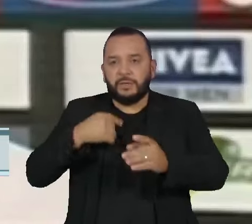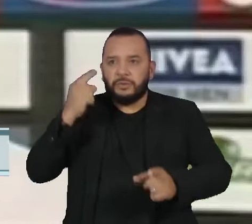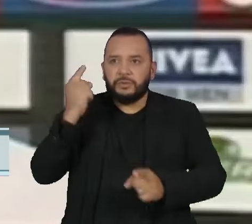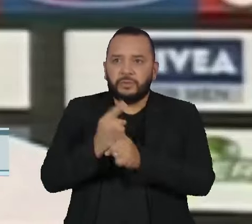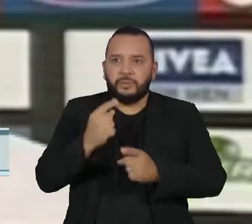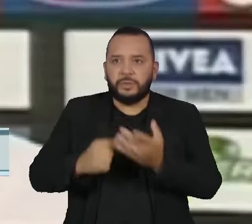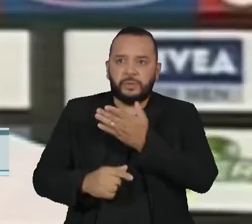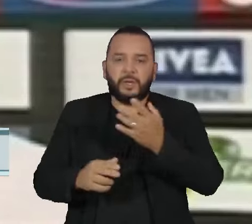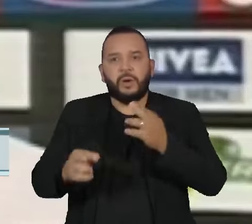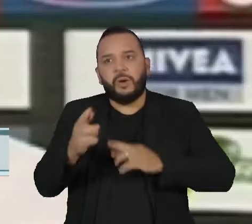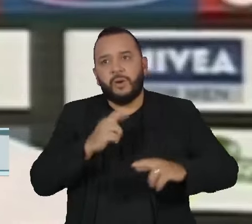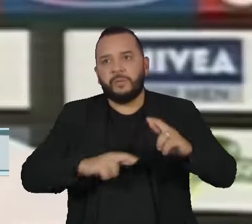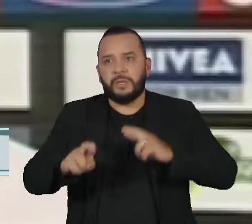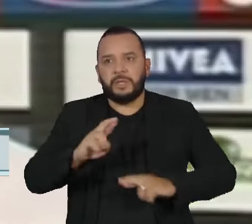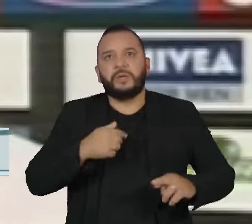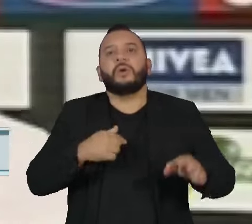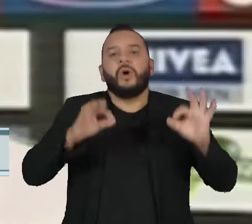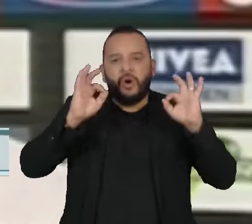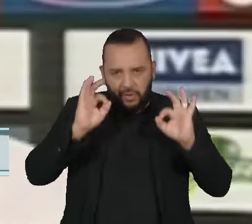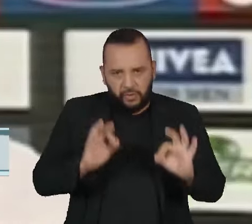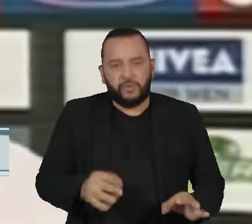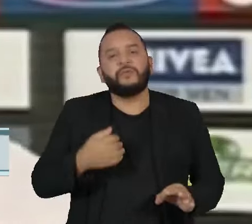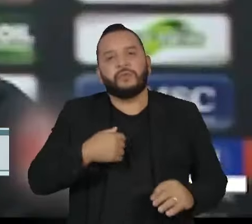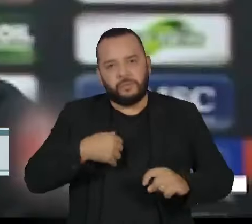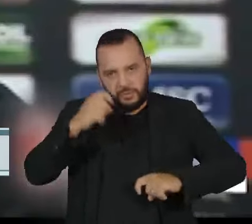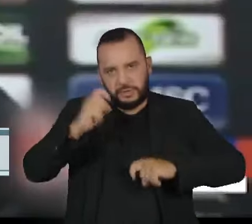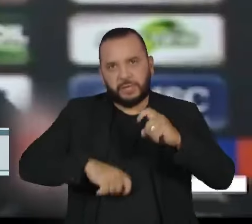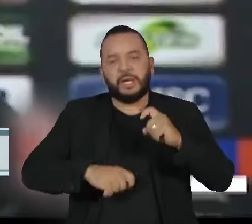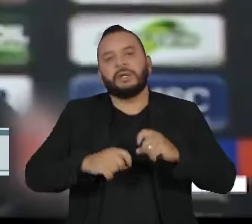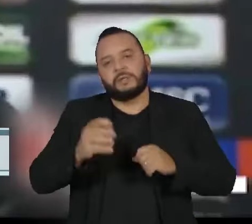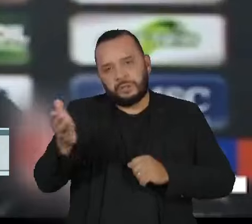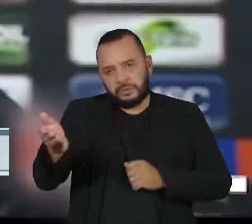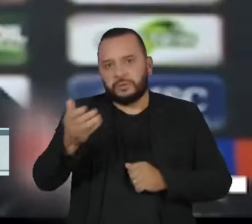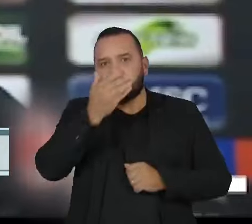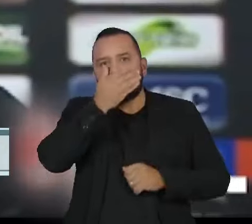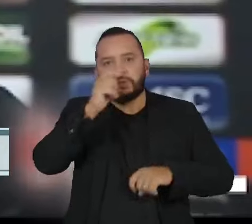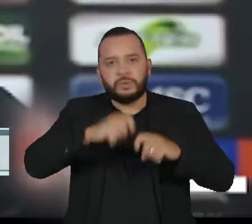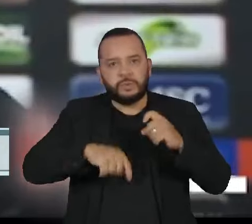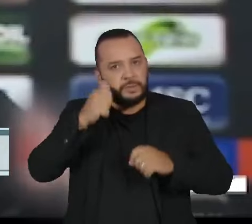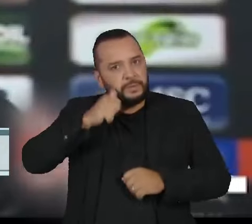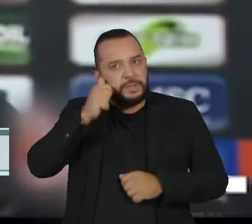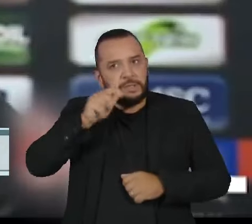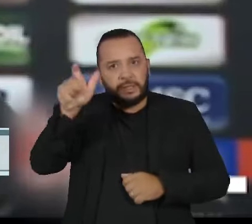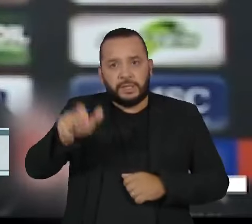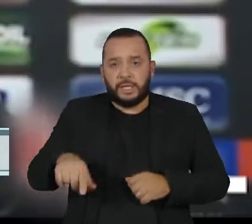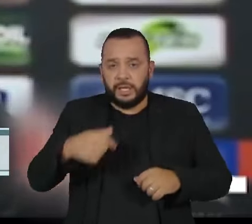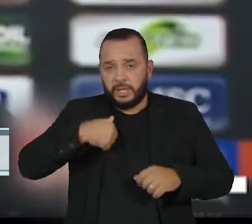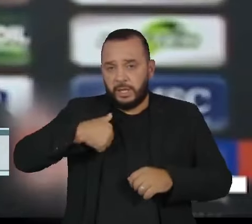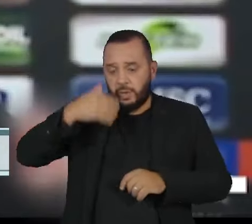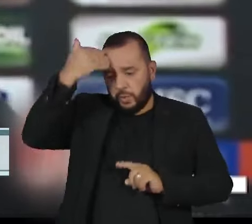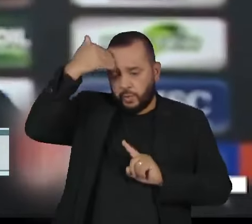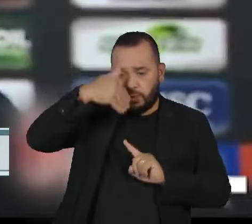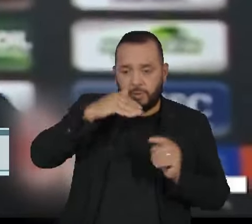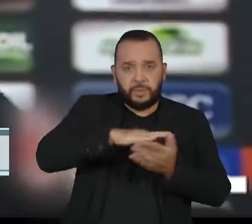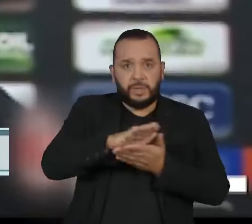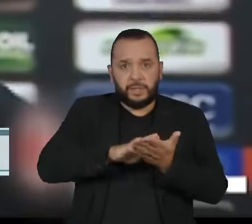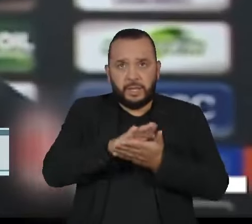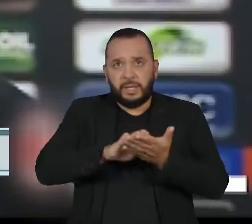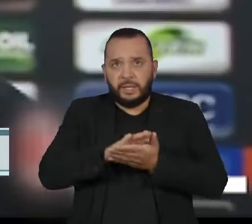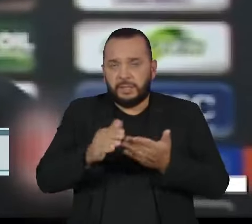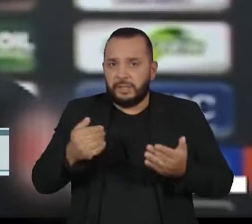mostraram Robinho confirmando a participação no ato o ex-jogador afirma ser inocente e ter sido